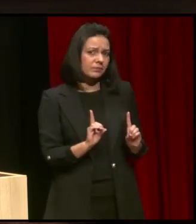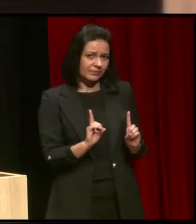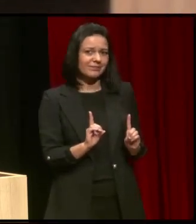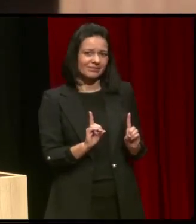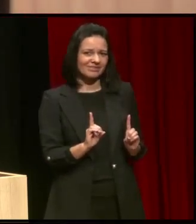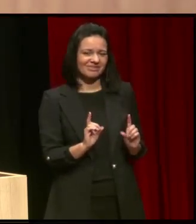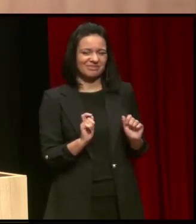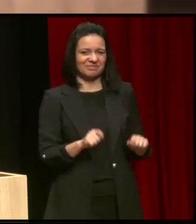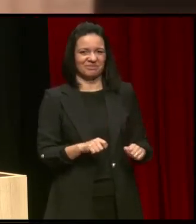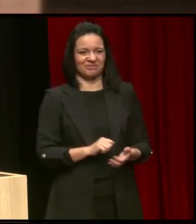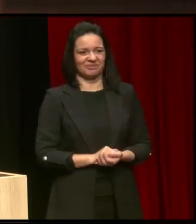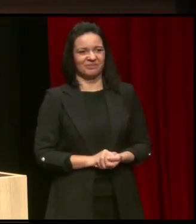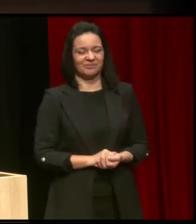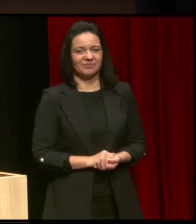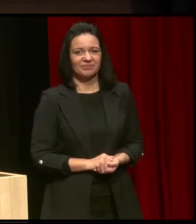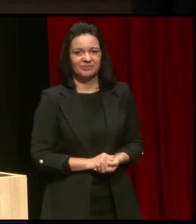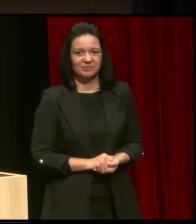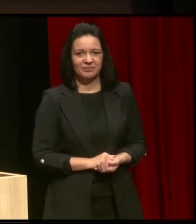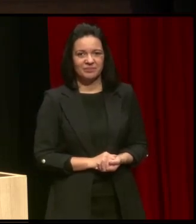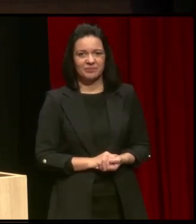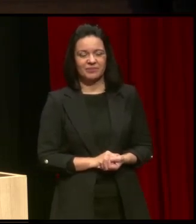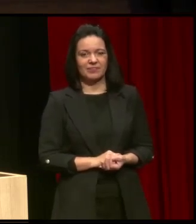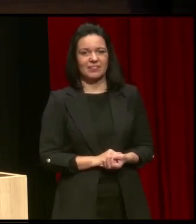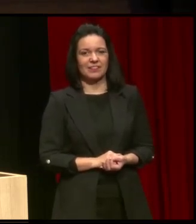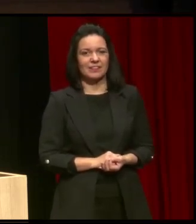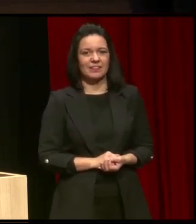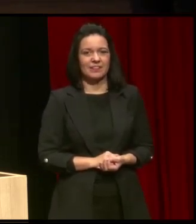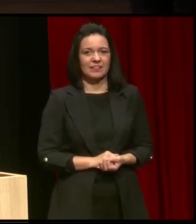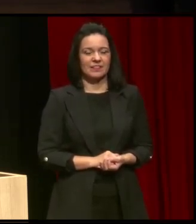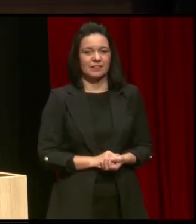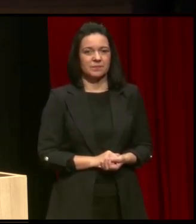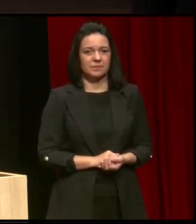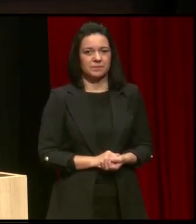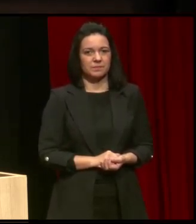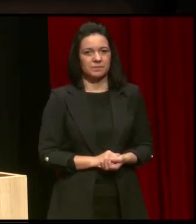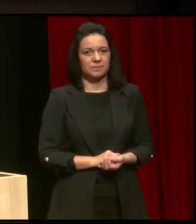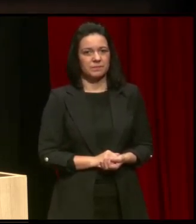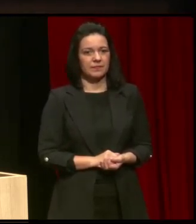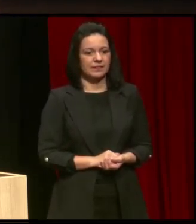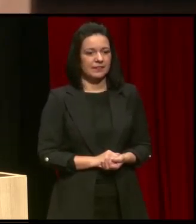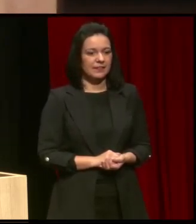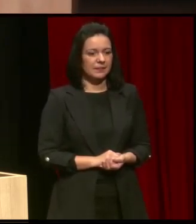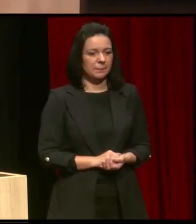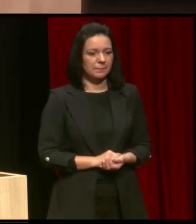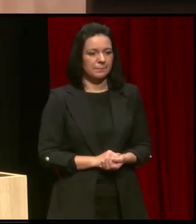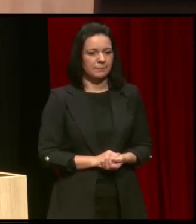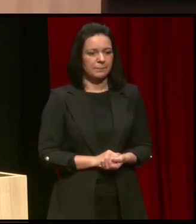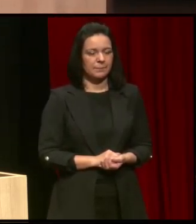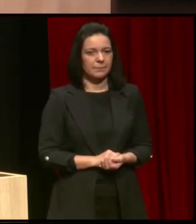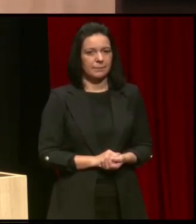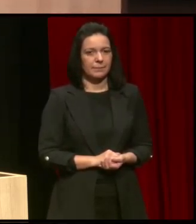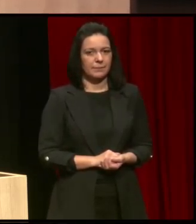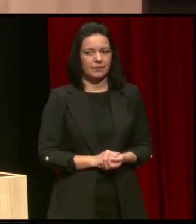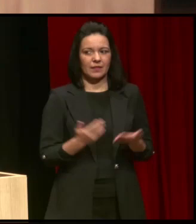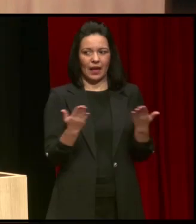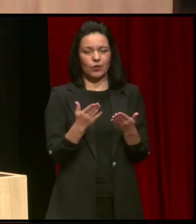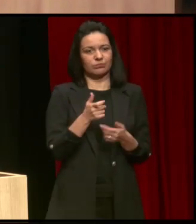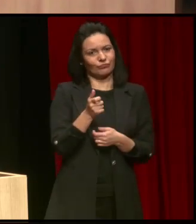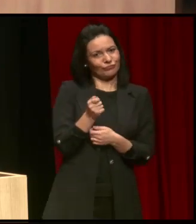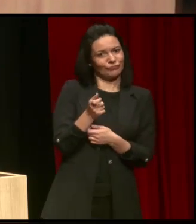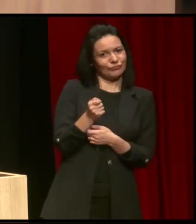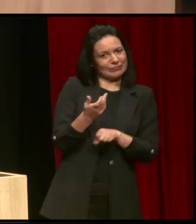com deficiência. Então, eu acho que eu vou... Deixa eu ver aqui se eu consigo entender esse aqui.